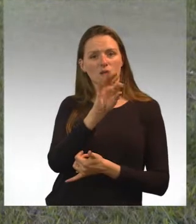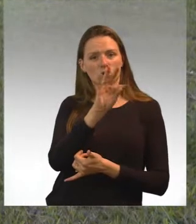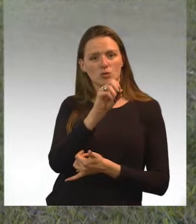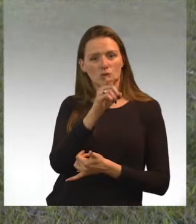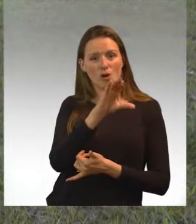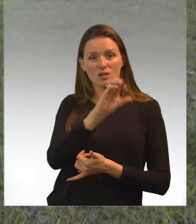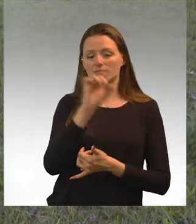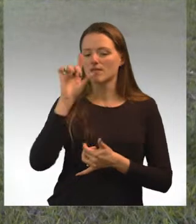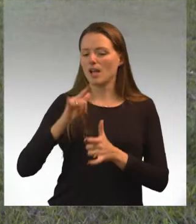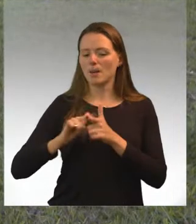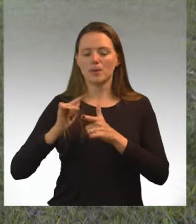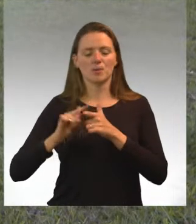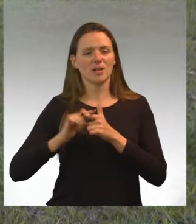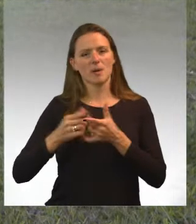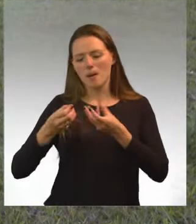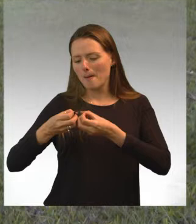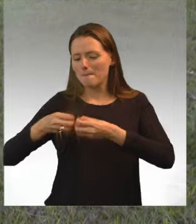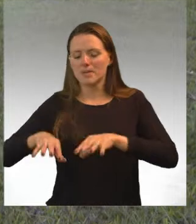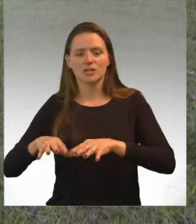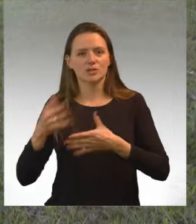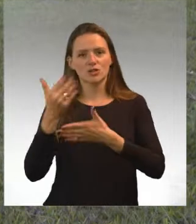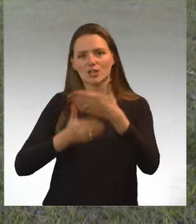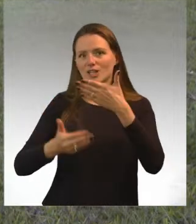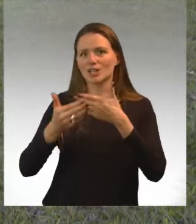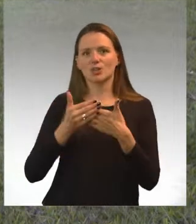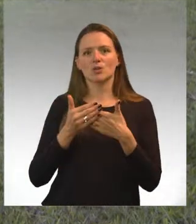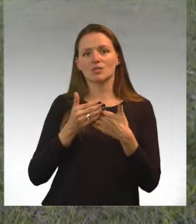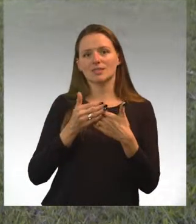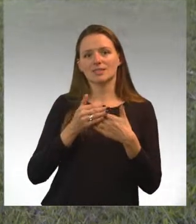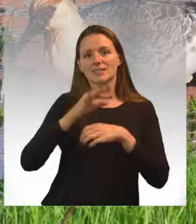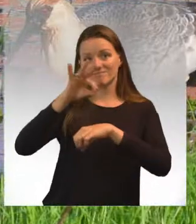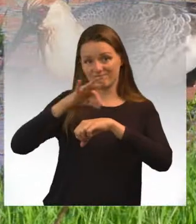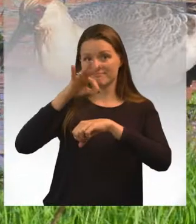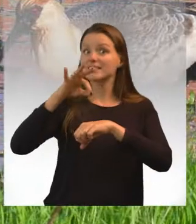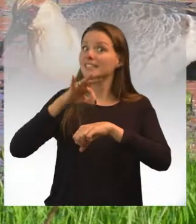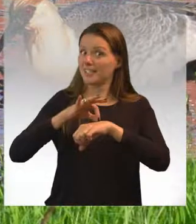diretamente, afeta diretamente as abelhas, né?